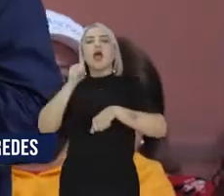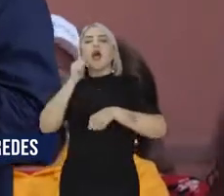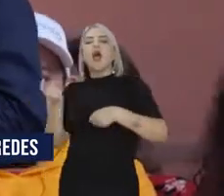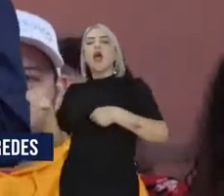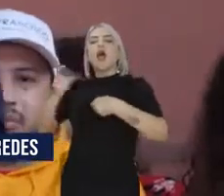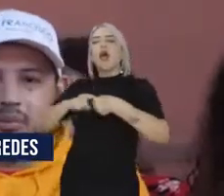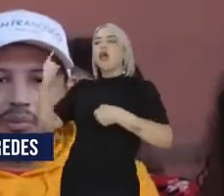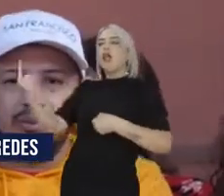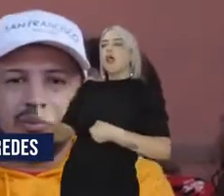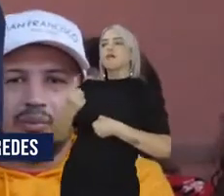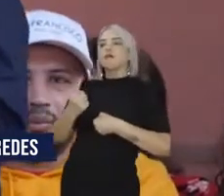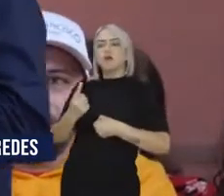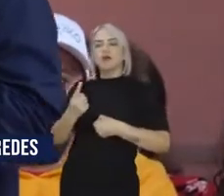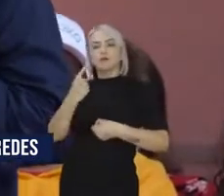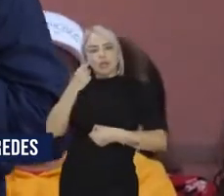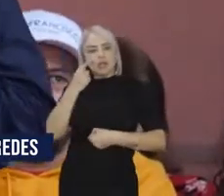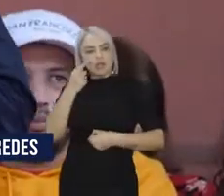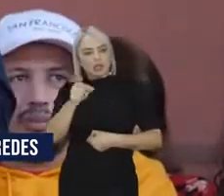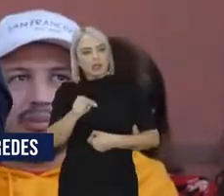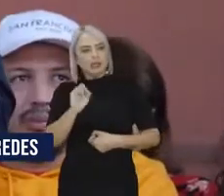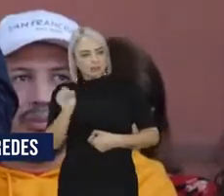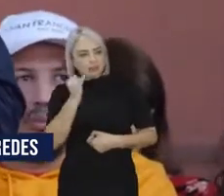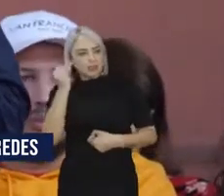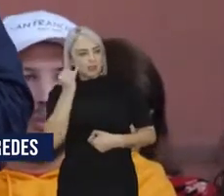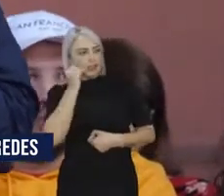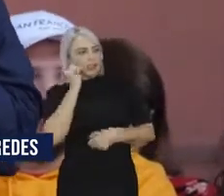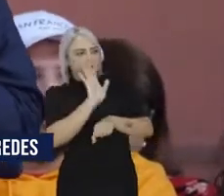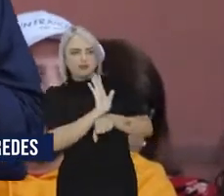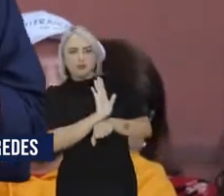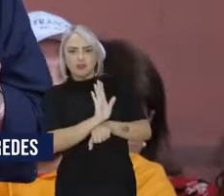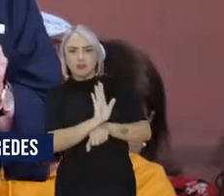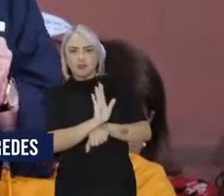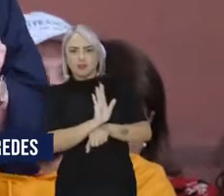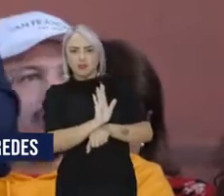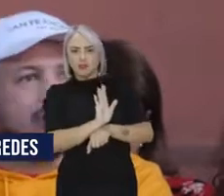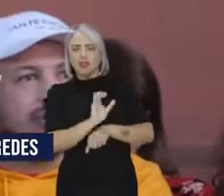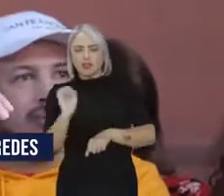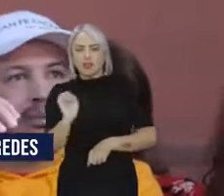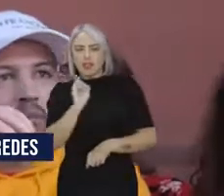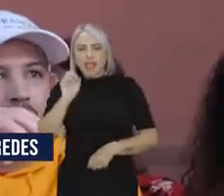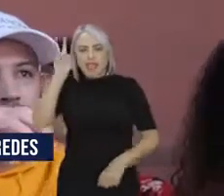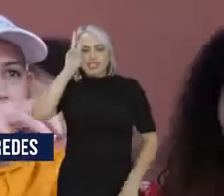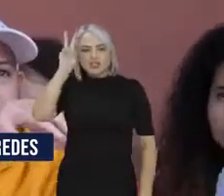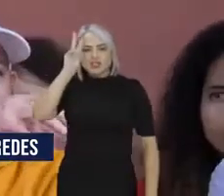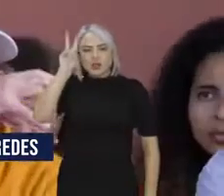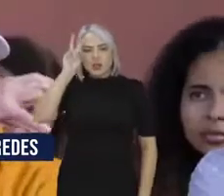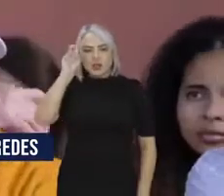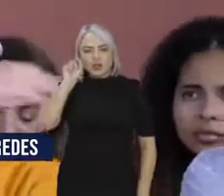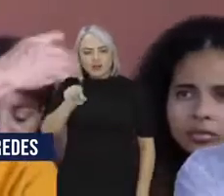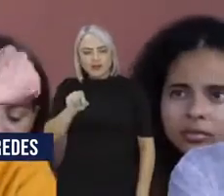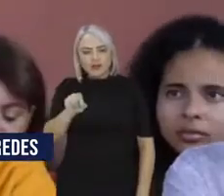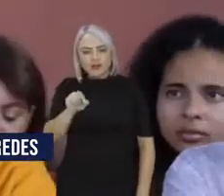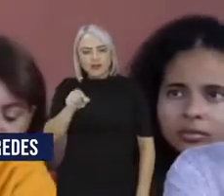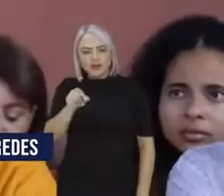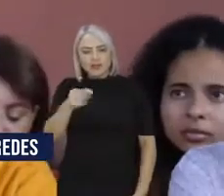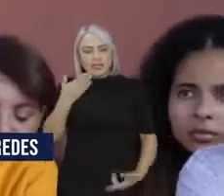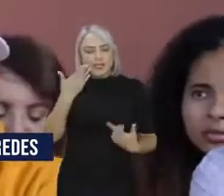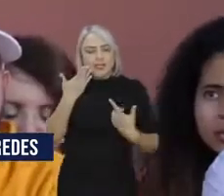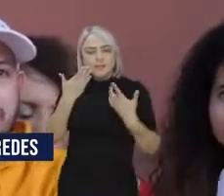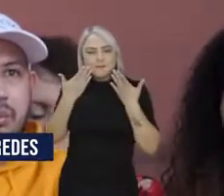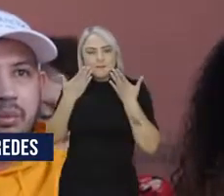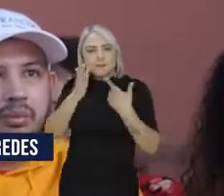se vocês pudessem ver. Era importante. É a história que conta um pouco, sabe, do Bolsa